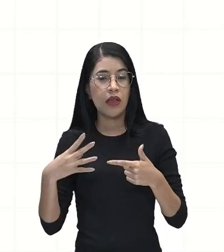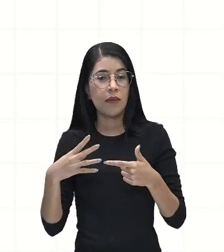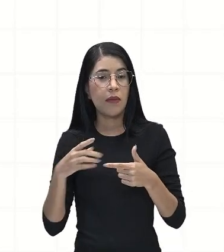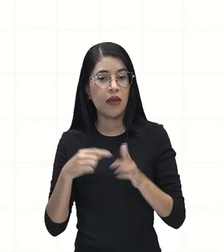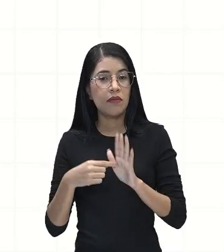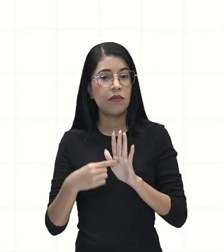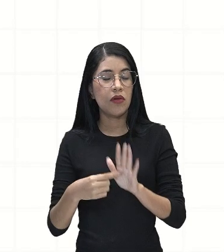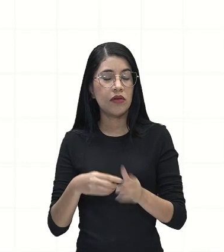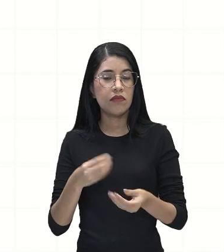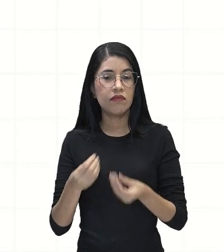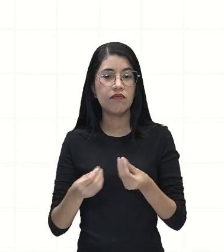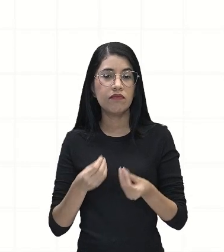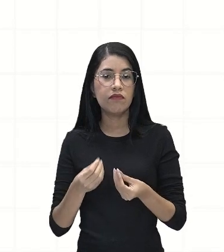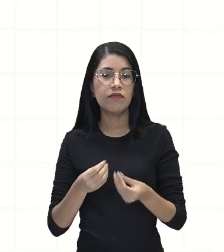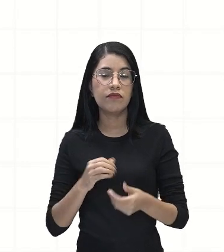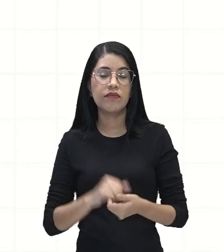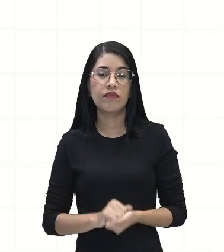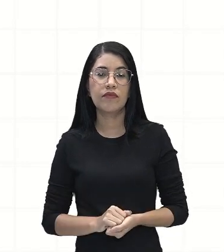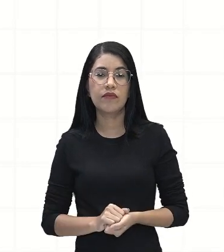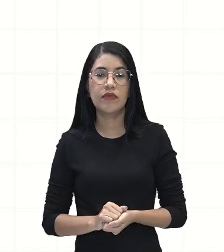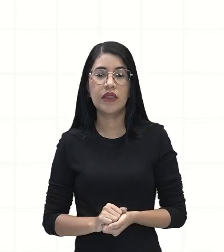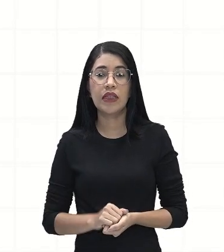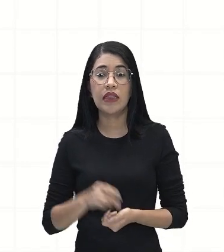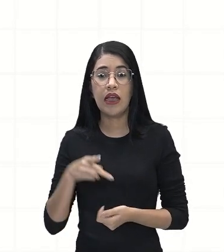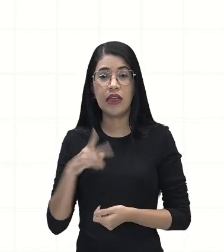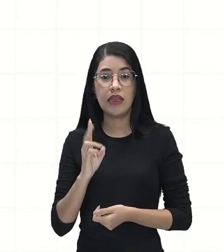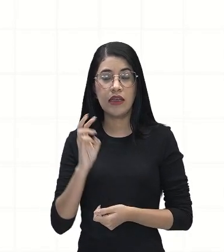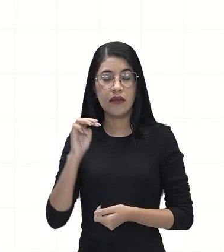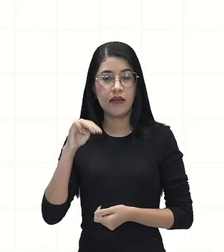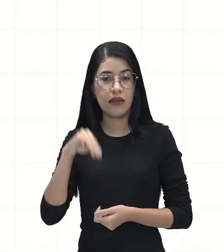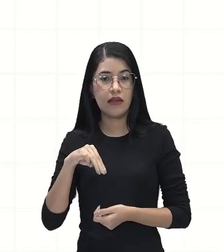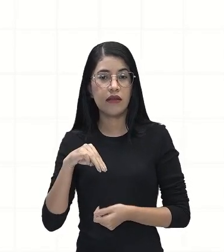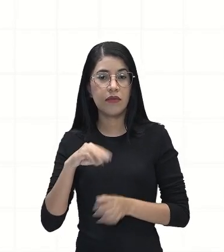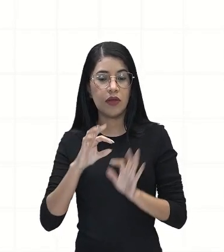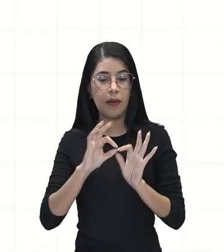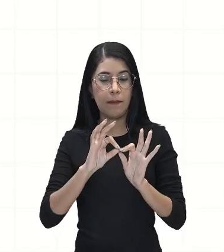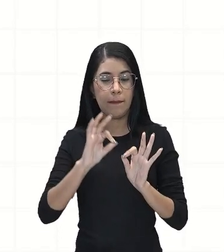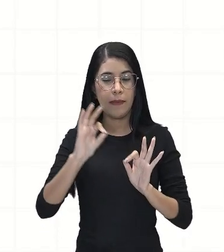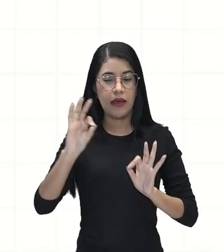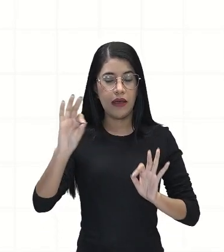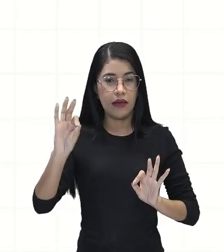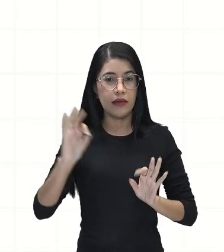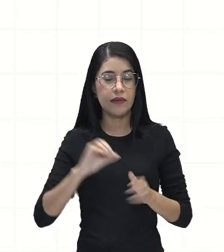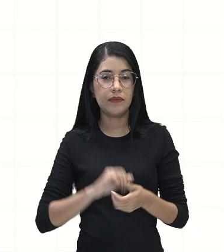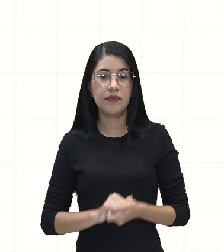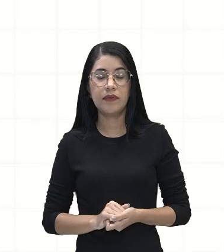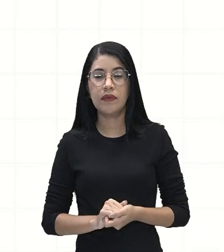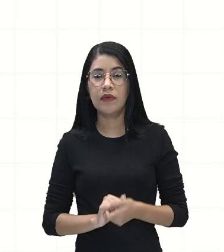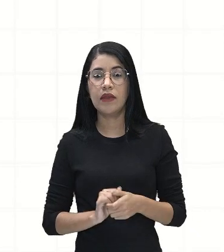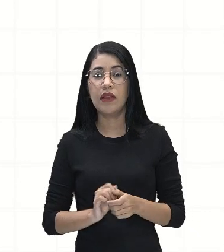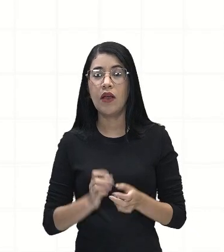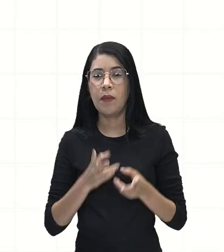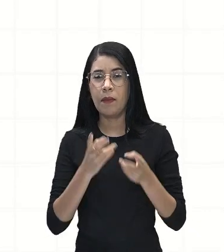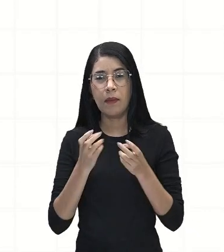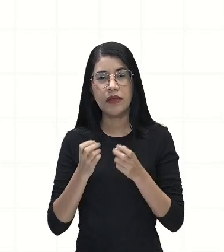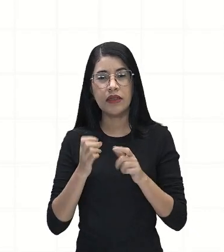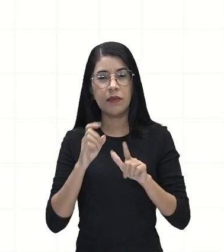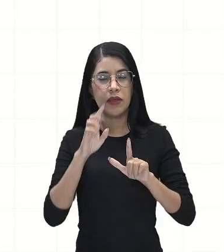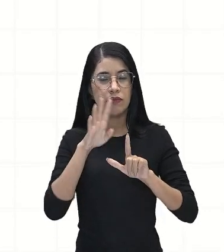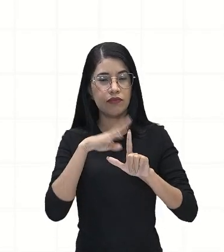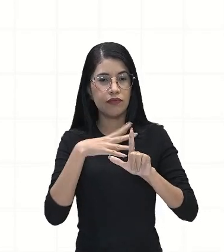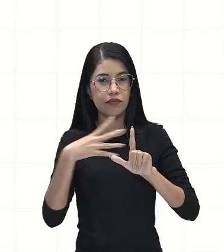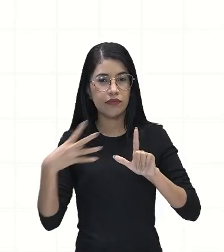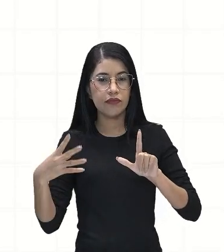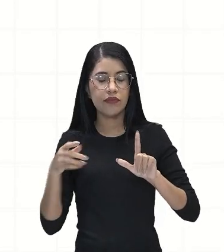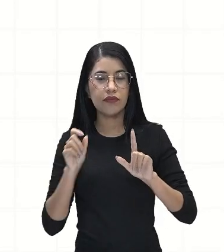ele me dá essas medidas, né? Lembrando que essas medidas estão em quilômetros, certo? Então, olha só, a gente pode ver aqui no gráfico, né, que